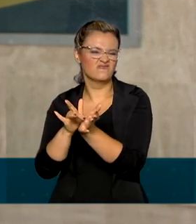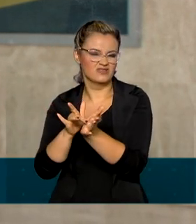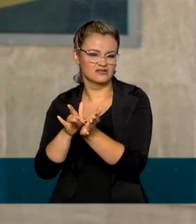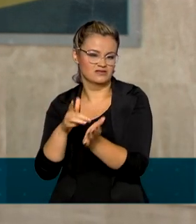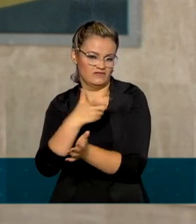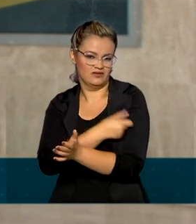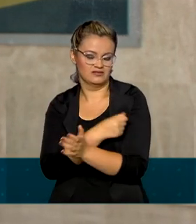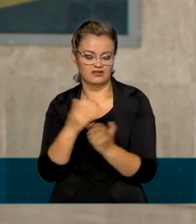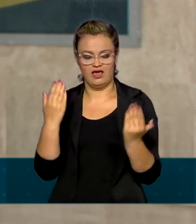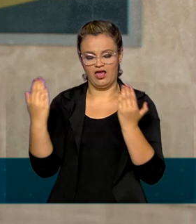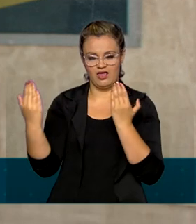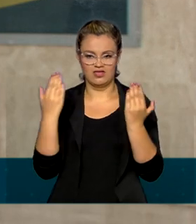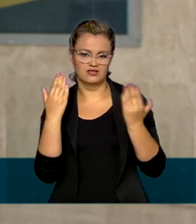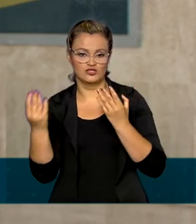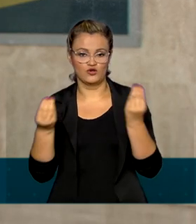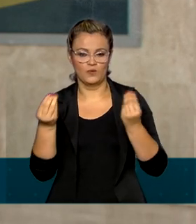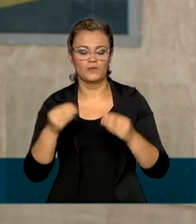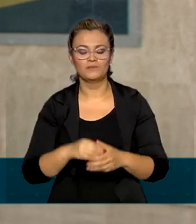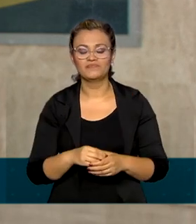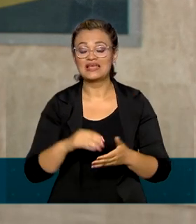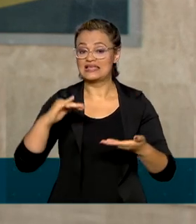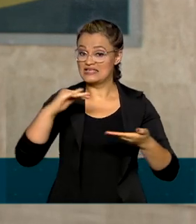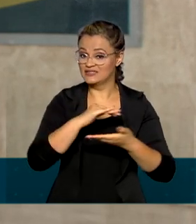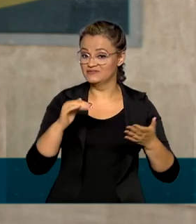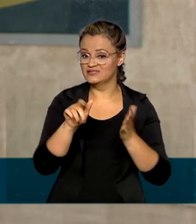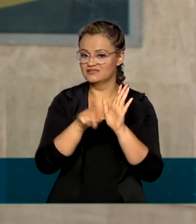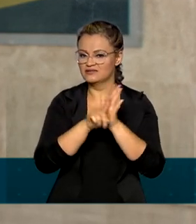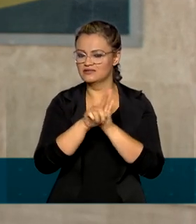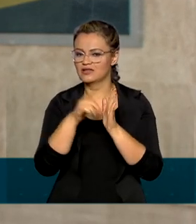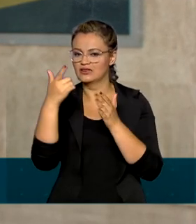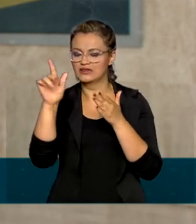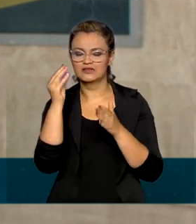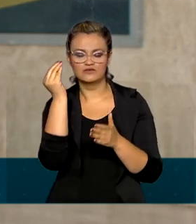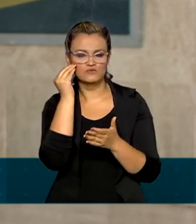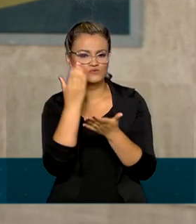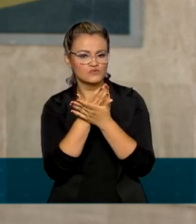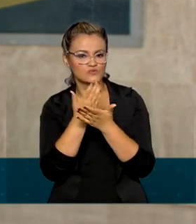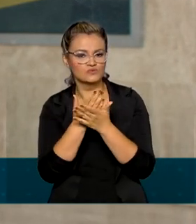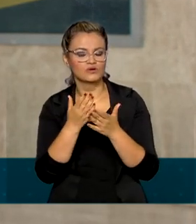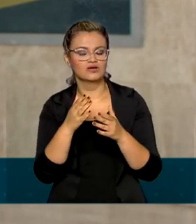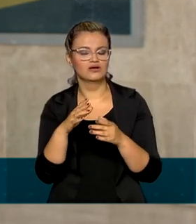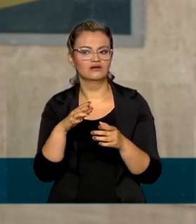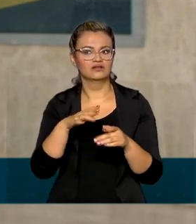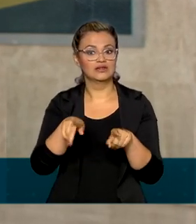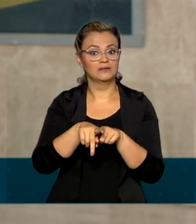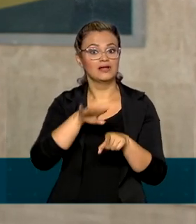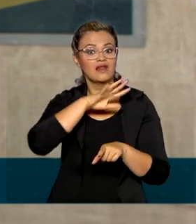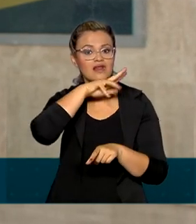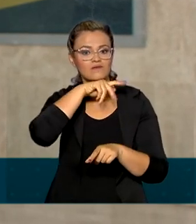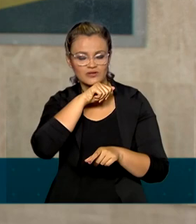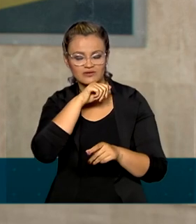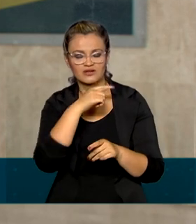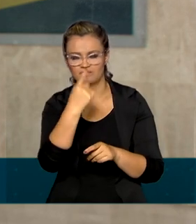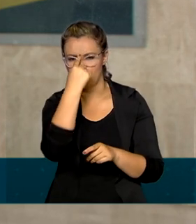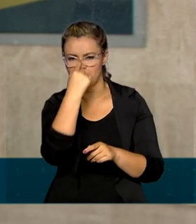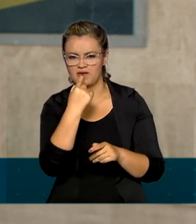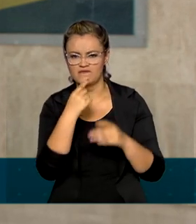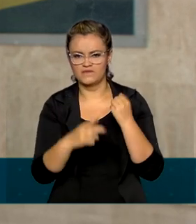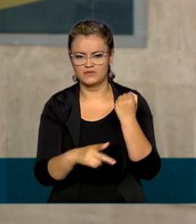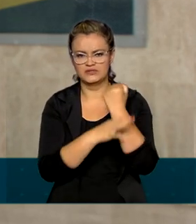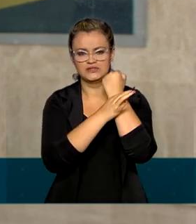analisou anteriormente outras etapas do estudo em laboratórios e em animais e foi constatado o perfil de segurança